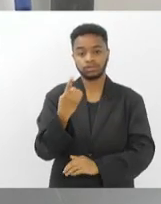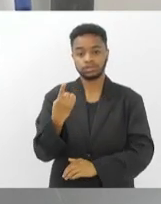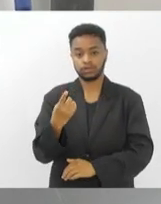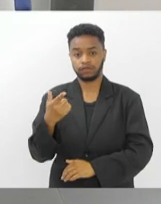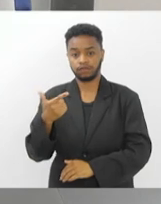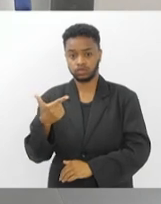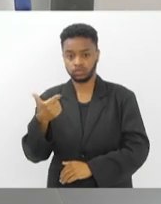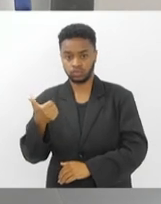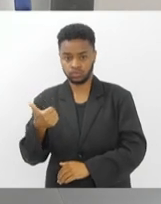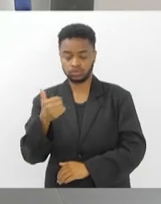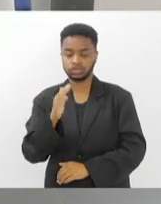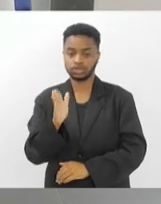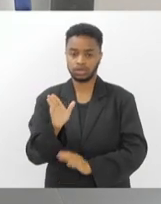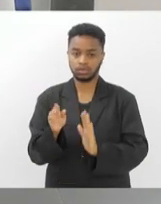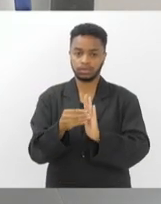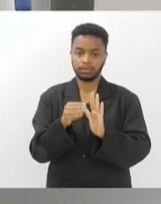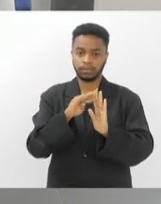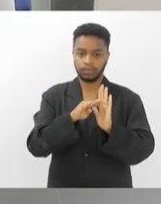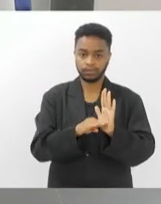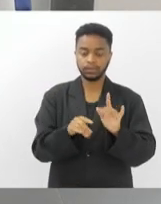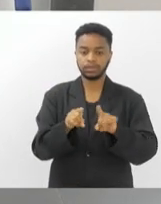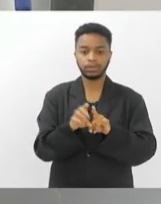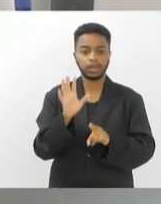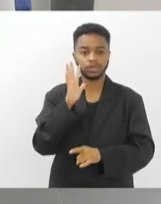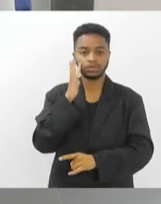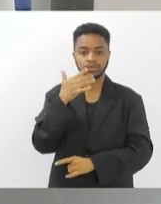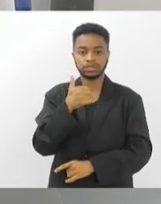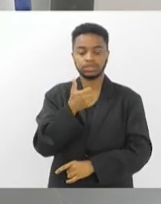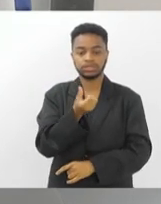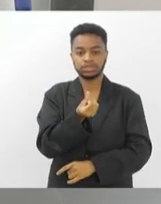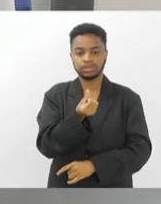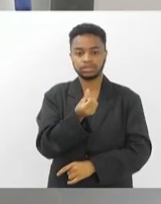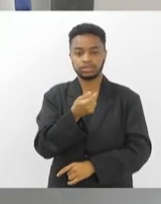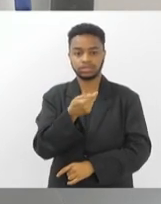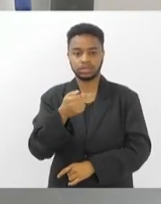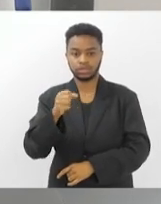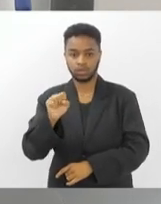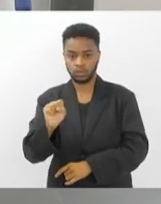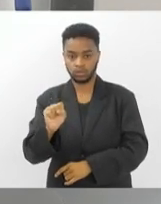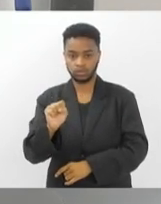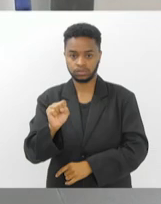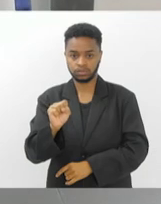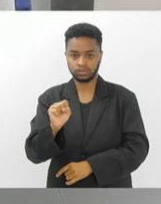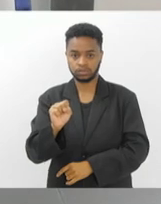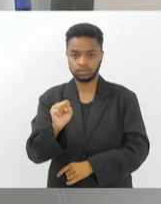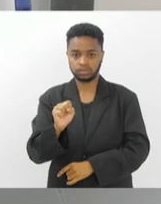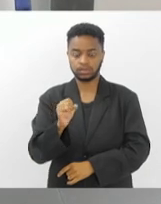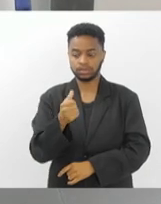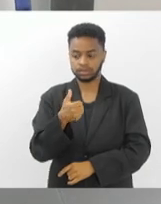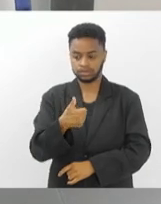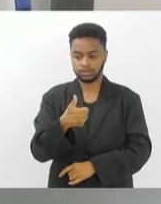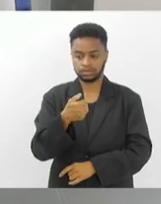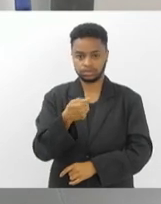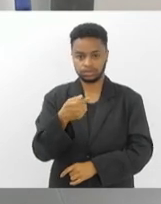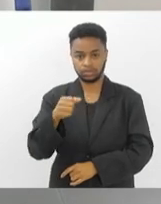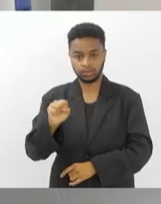pautados. E tivemos resolução de 678. Como a gente tem julgado todos, que são